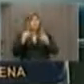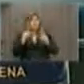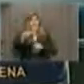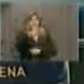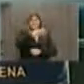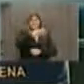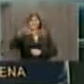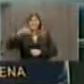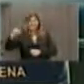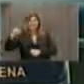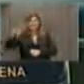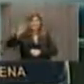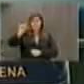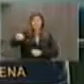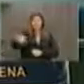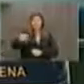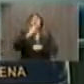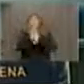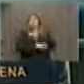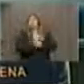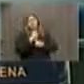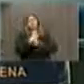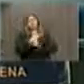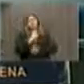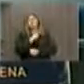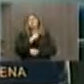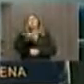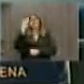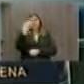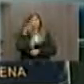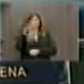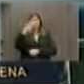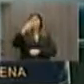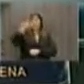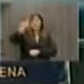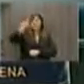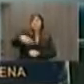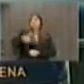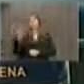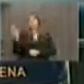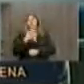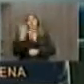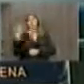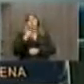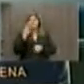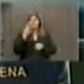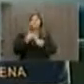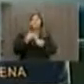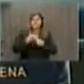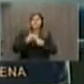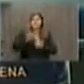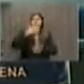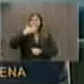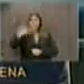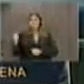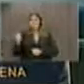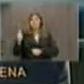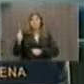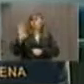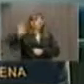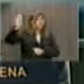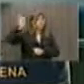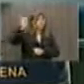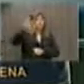300 milhões por ano, com certeza, com 2 bilhões de reais, nós vamos fazer, porque isso não é uma